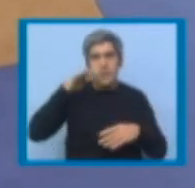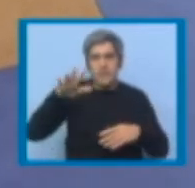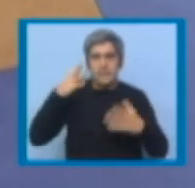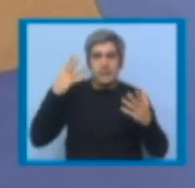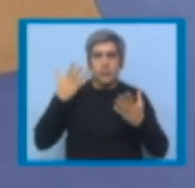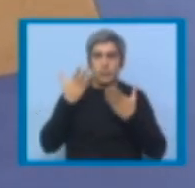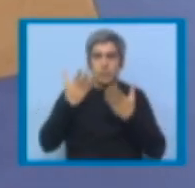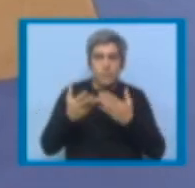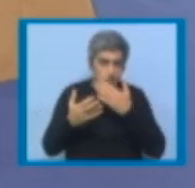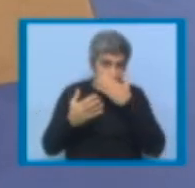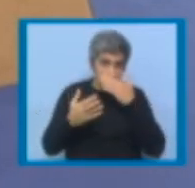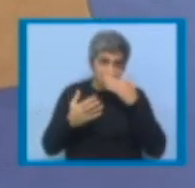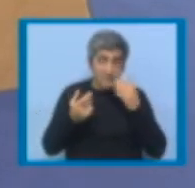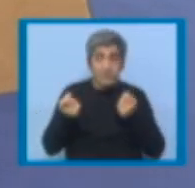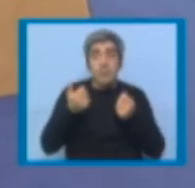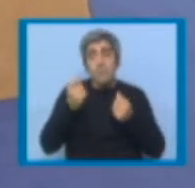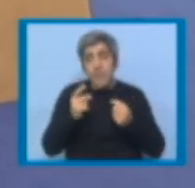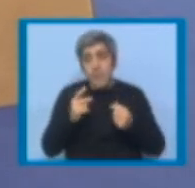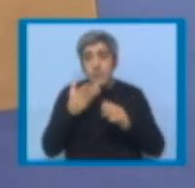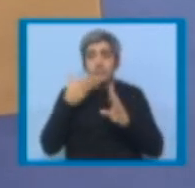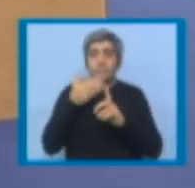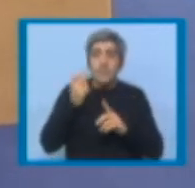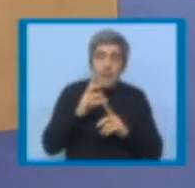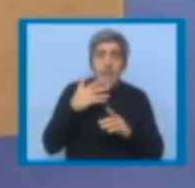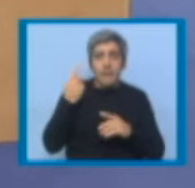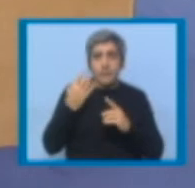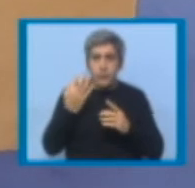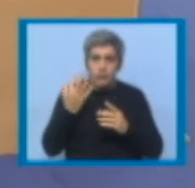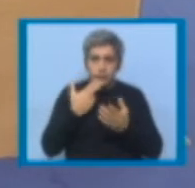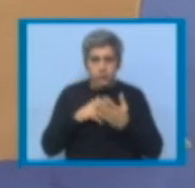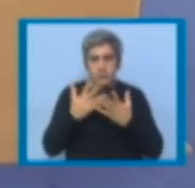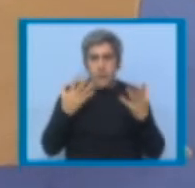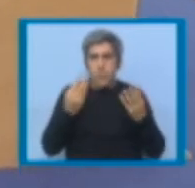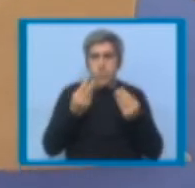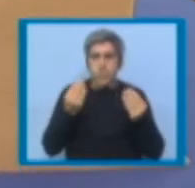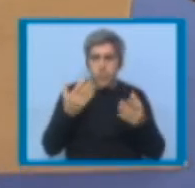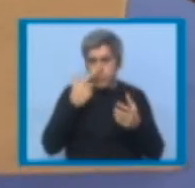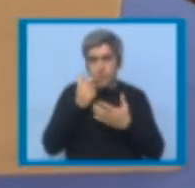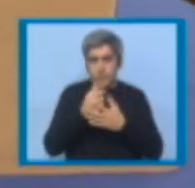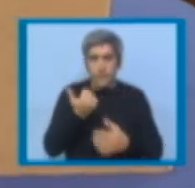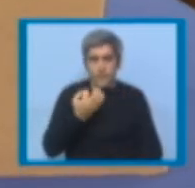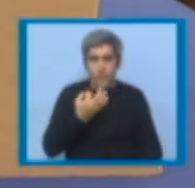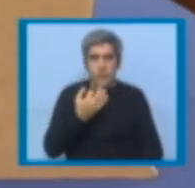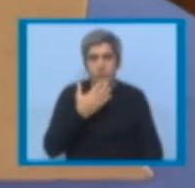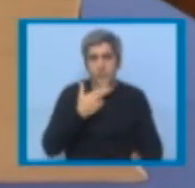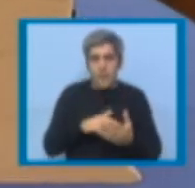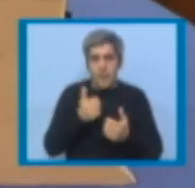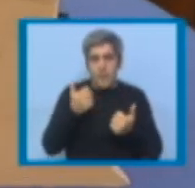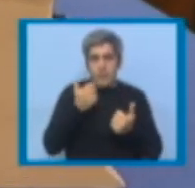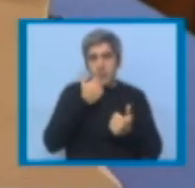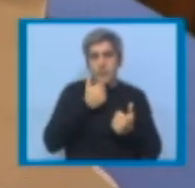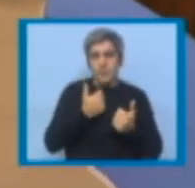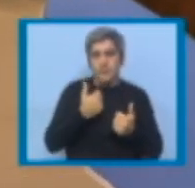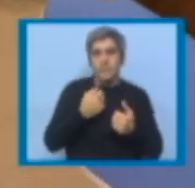ajuda, às vezes não da forma mais coordenada e eficaz, mas aconteceu. Sim, aconteceu e ainda bem que aconteceu, mas de